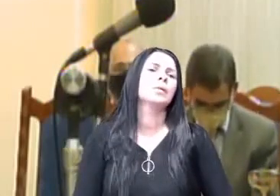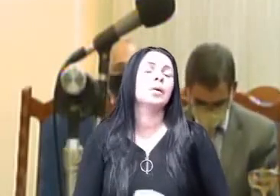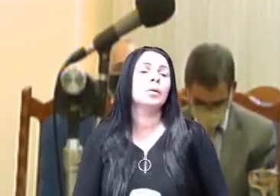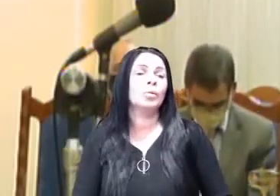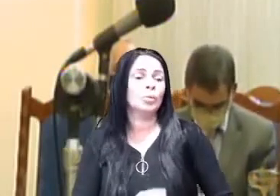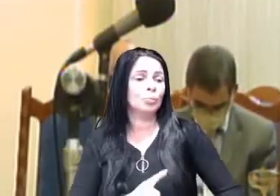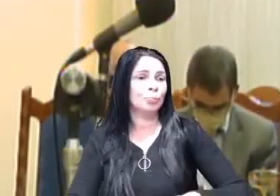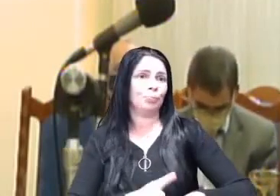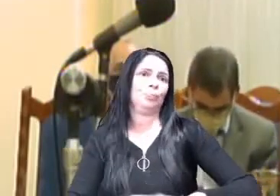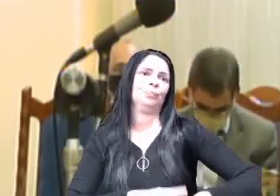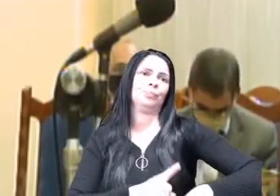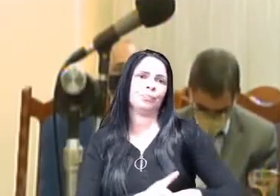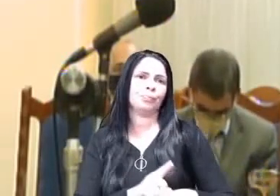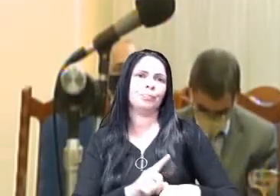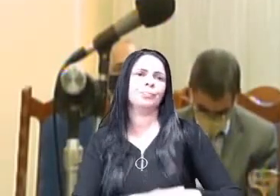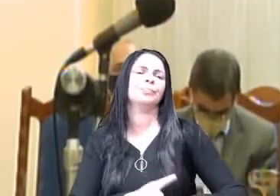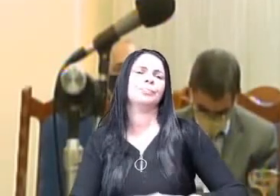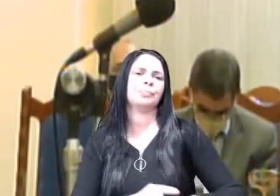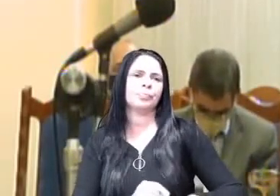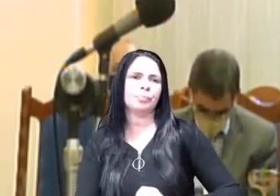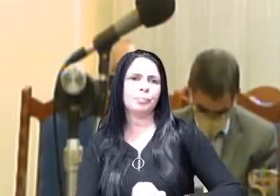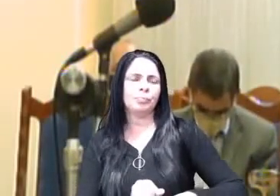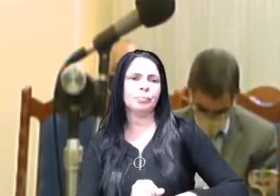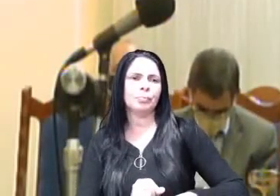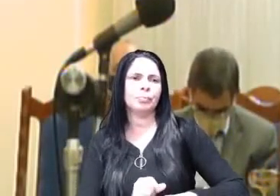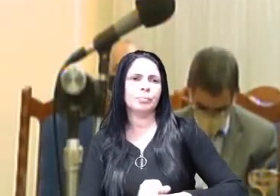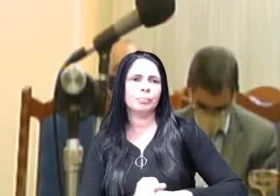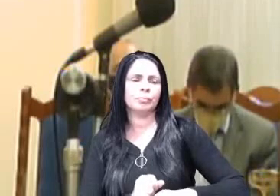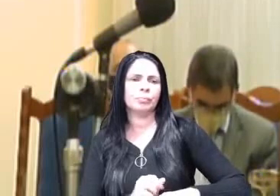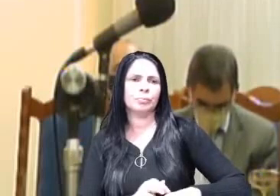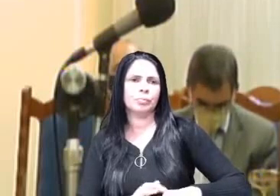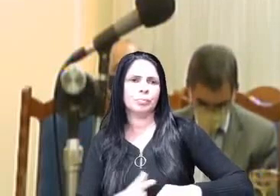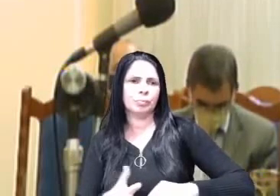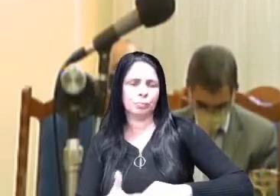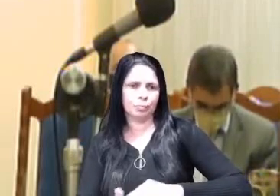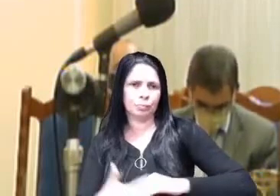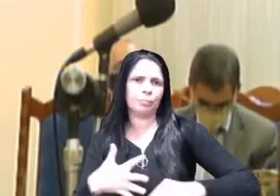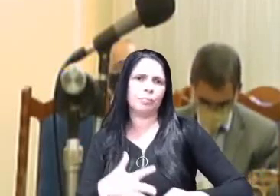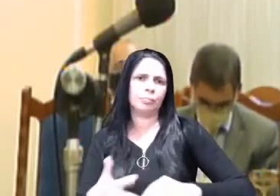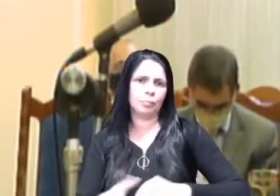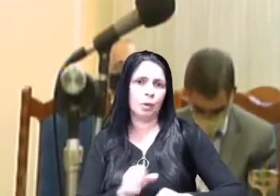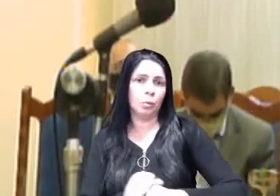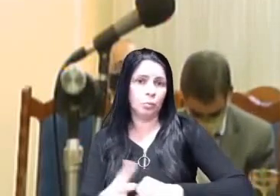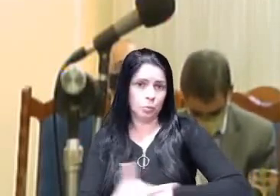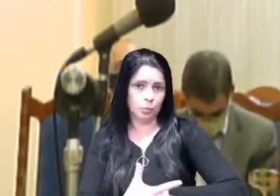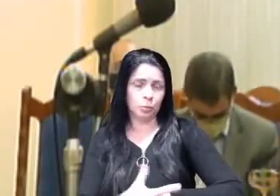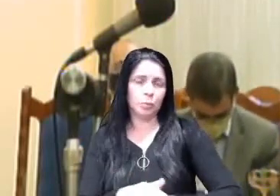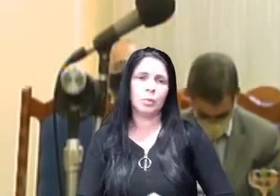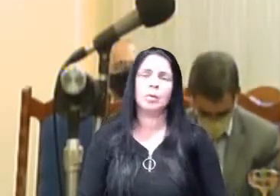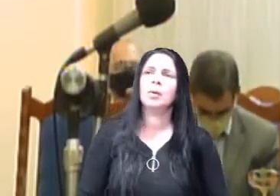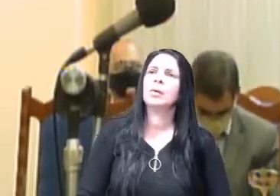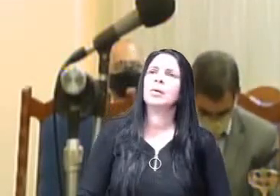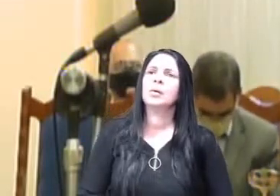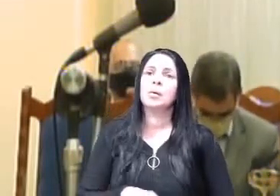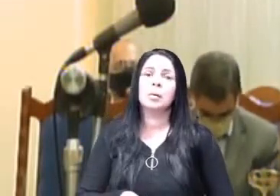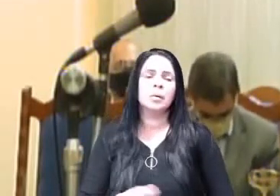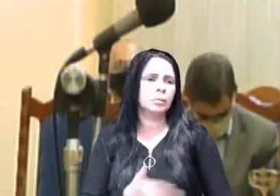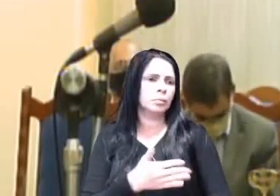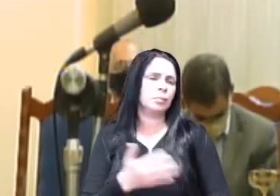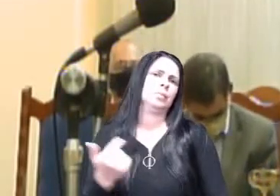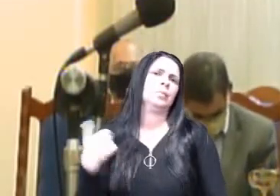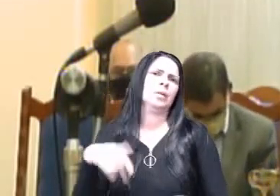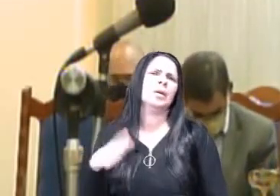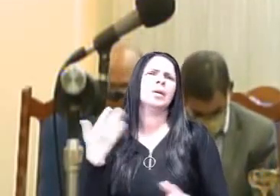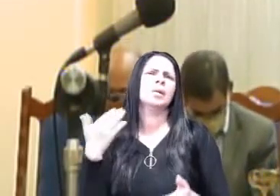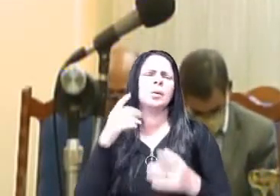pandemia, quando eu orava aqui, Diácono Hugo, pedi a Deus uma palavra: Senhor, o que é que eu vou pregar aqui? A igreja